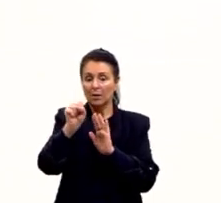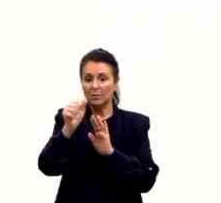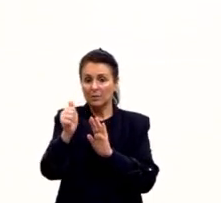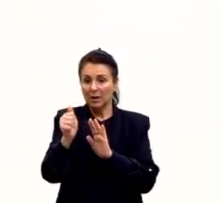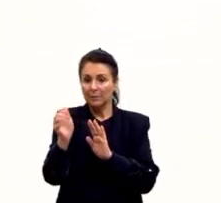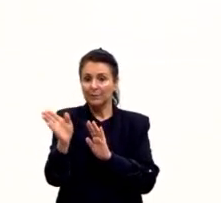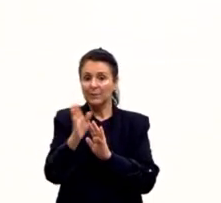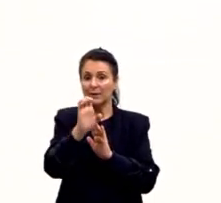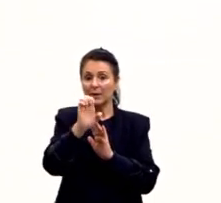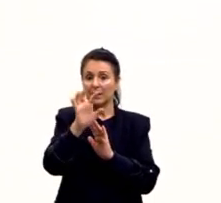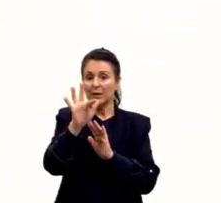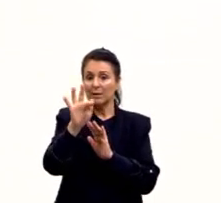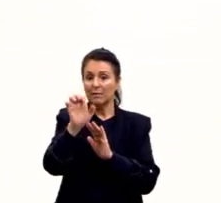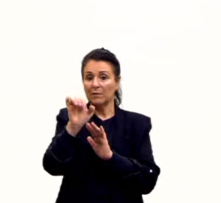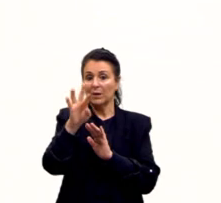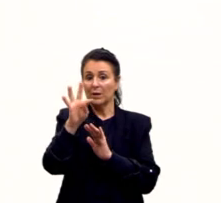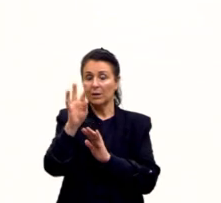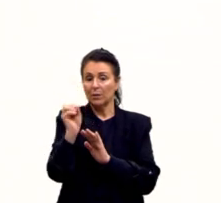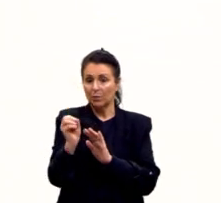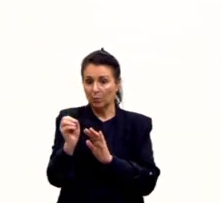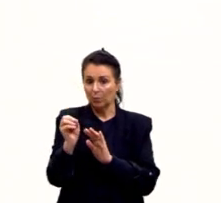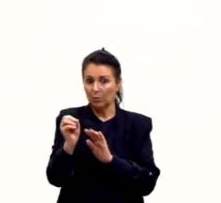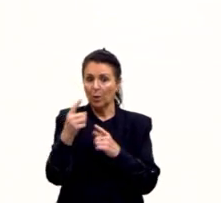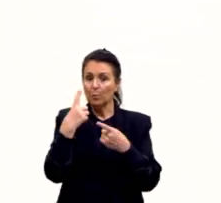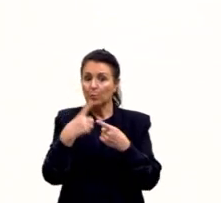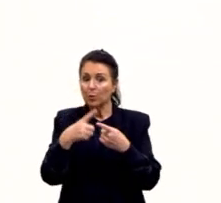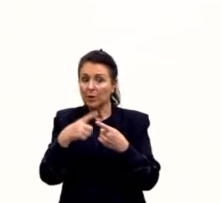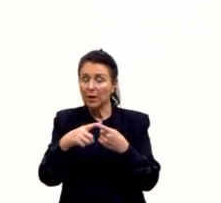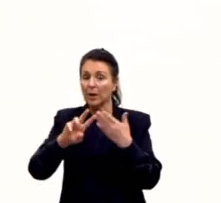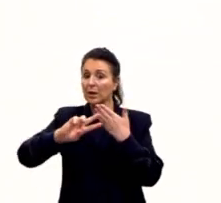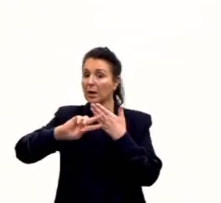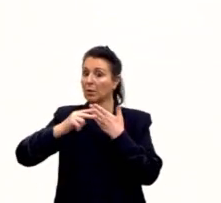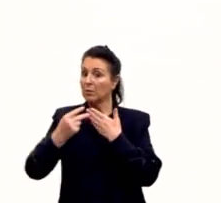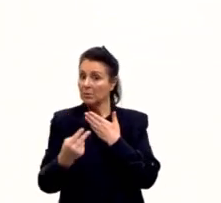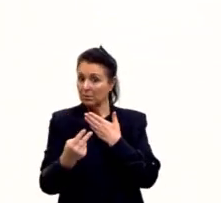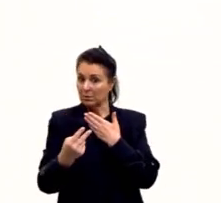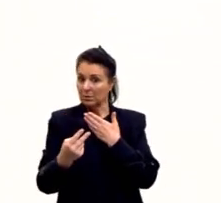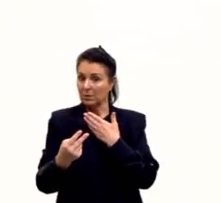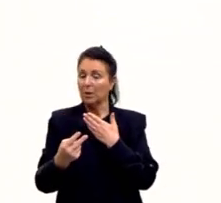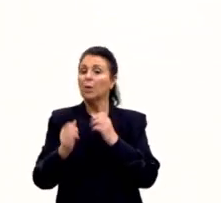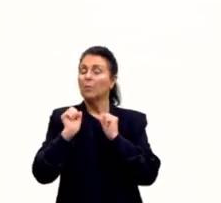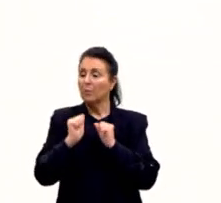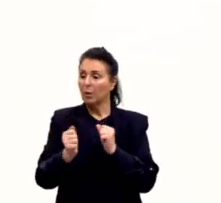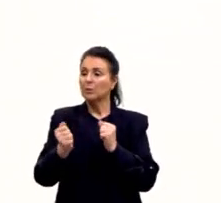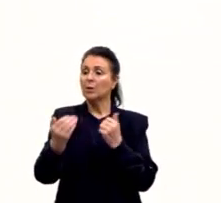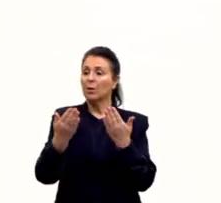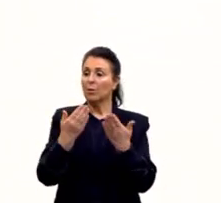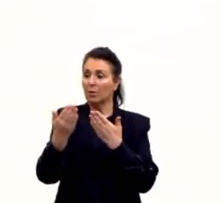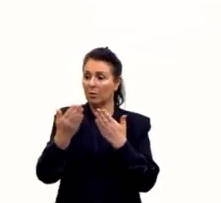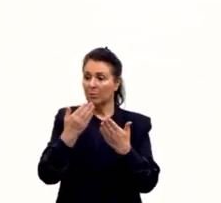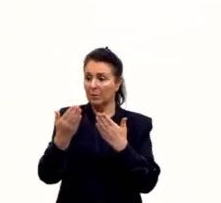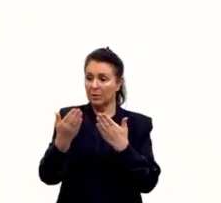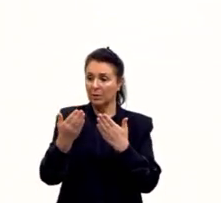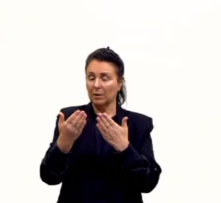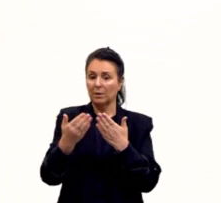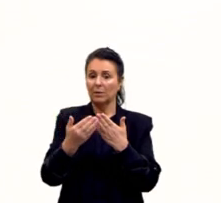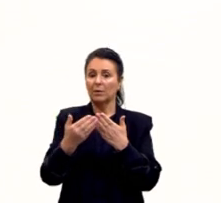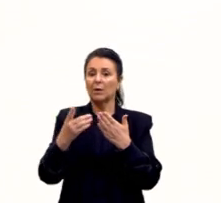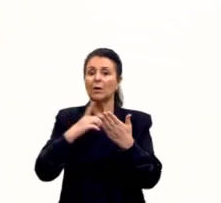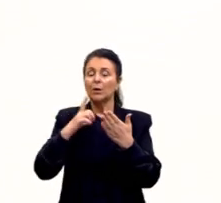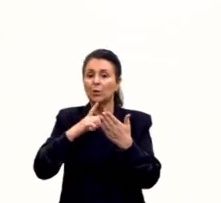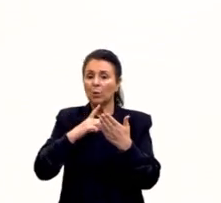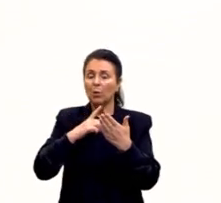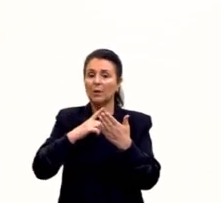efeitos tá que isso aí também a gente podia ligar lá com a física né toda ação tem uma reação